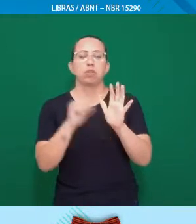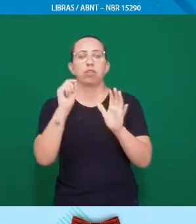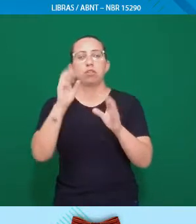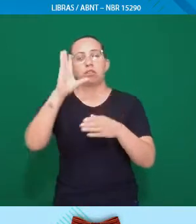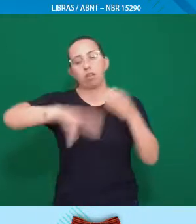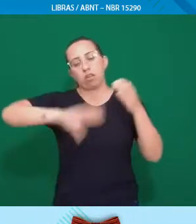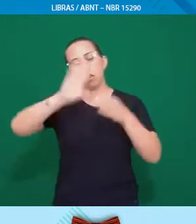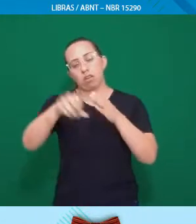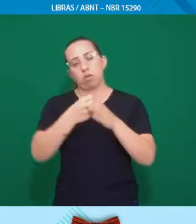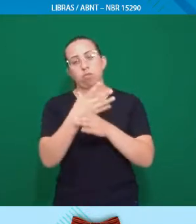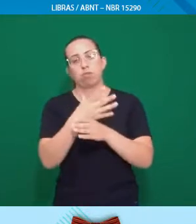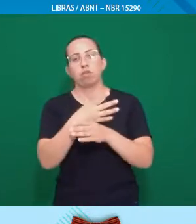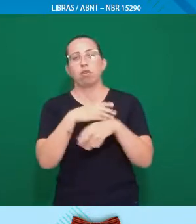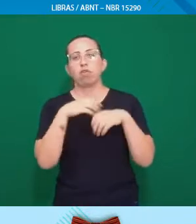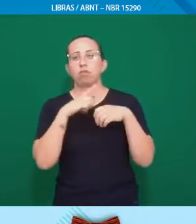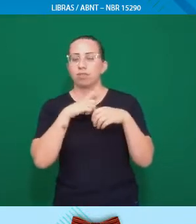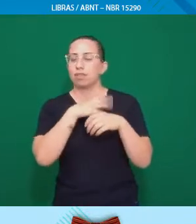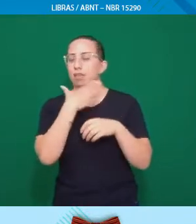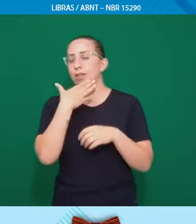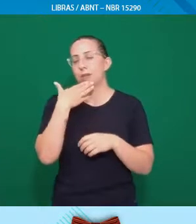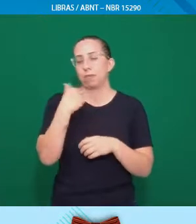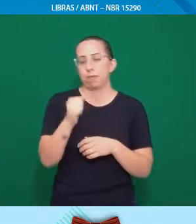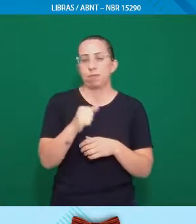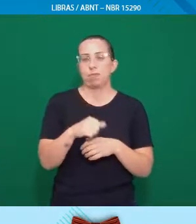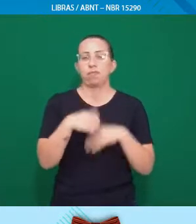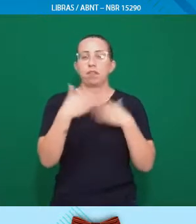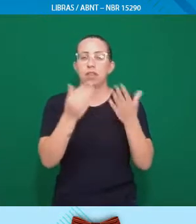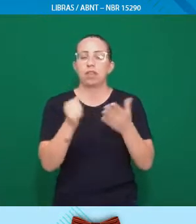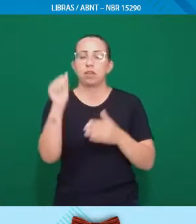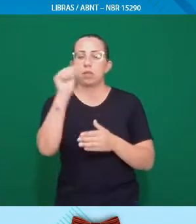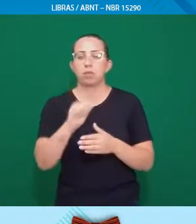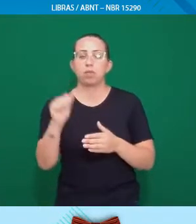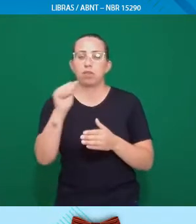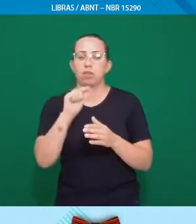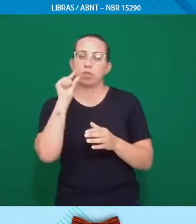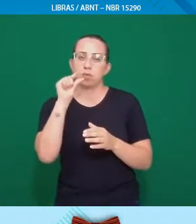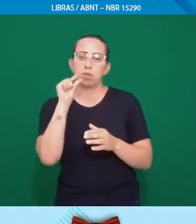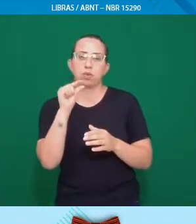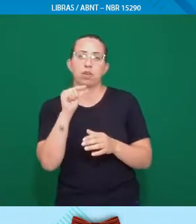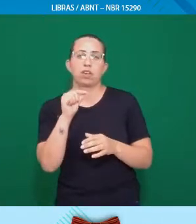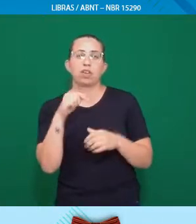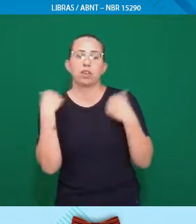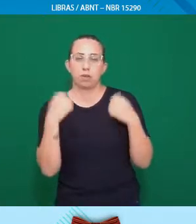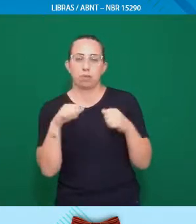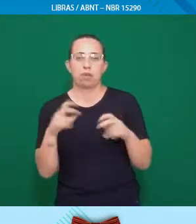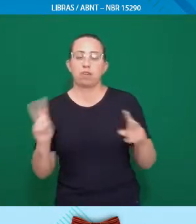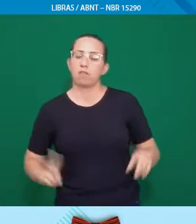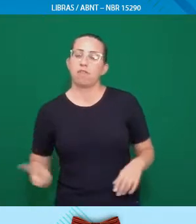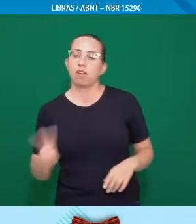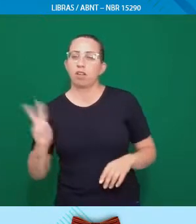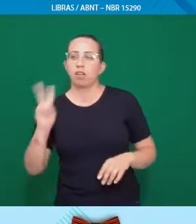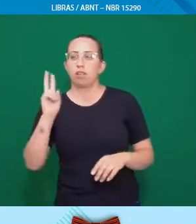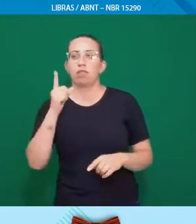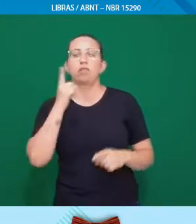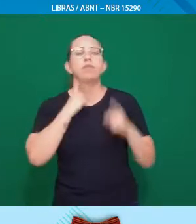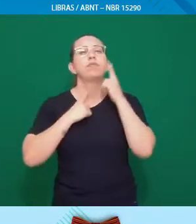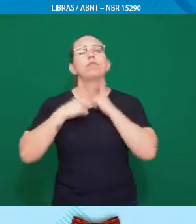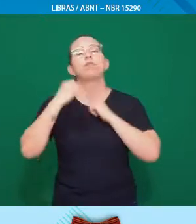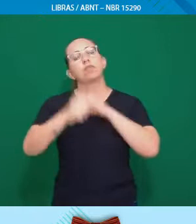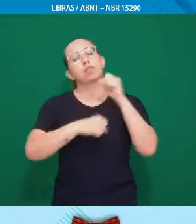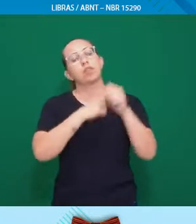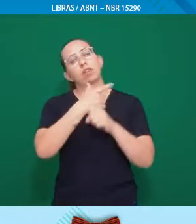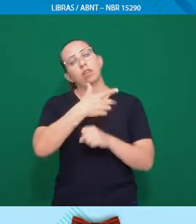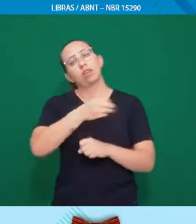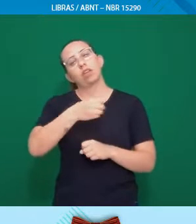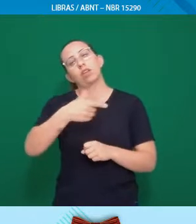que eu sou associado merece né e desejar né que o ano de